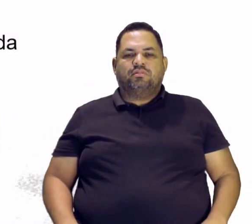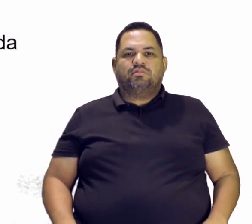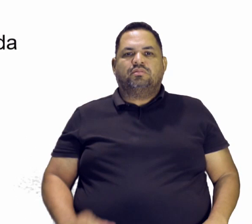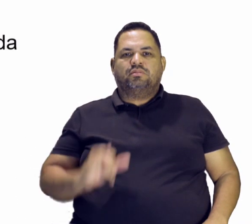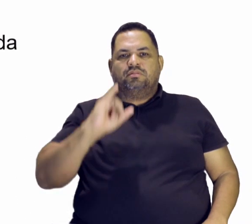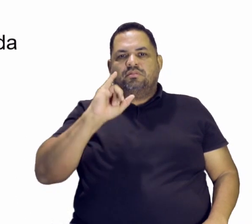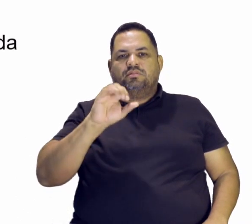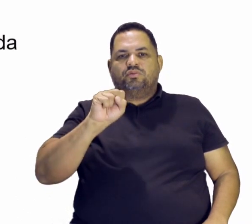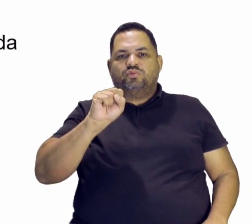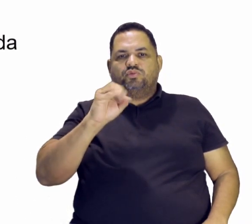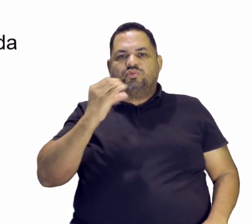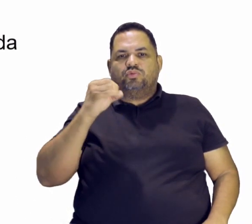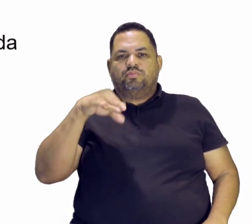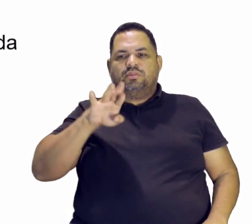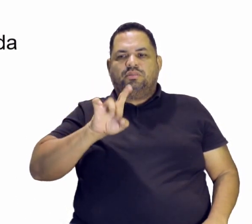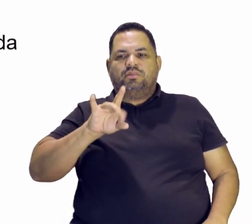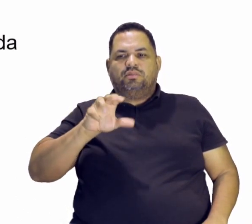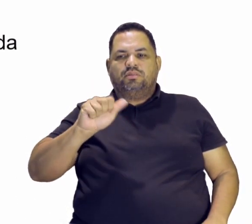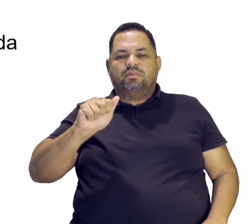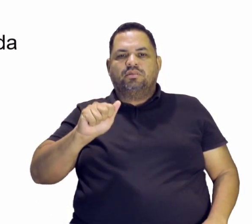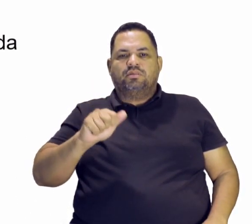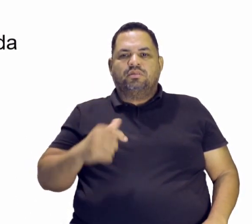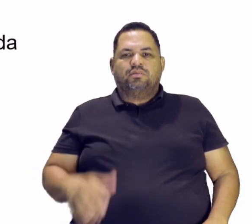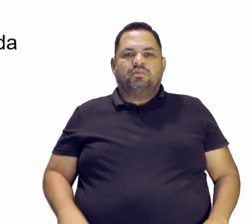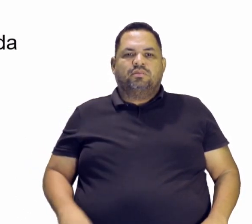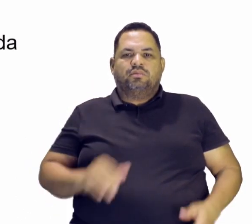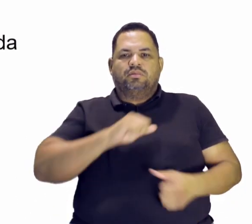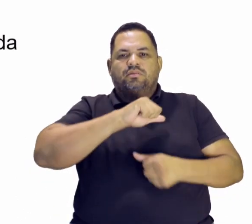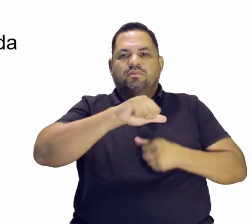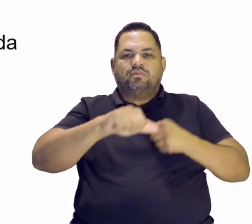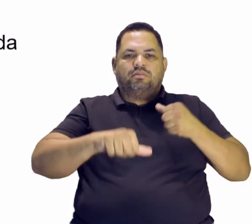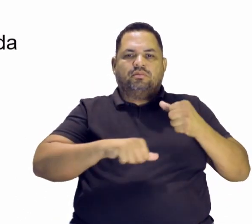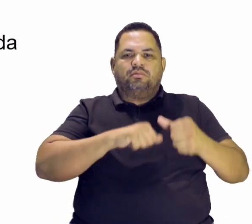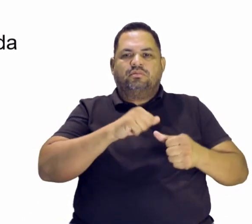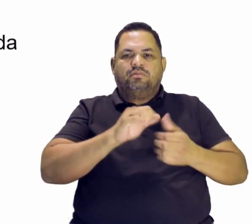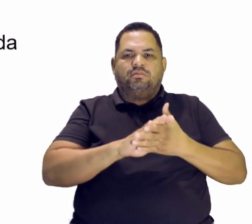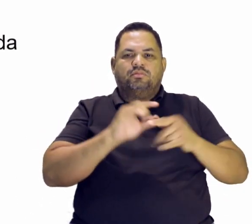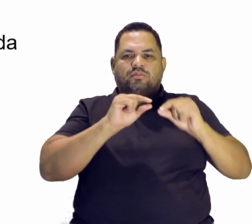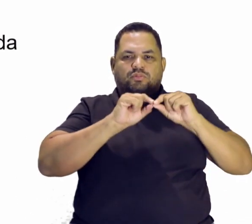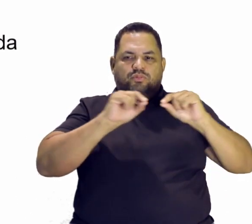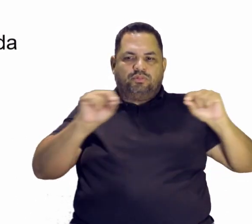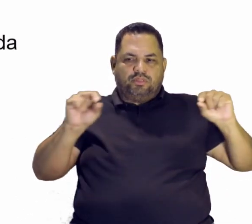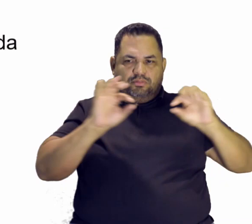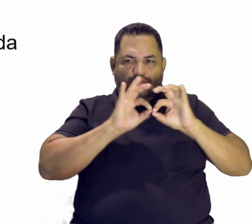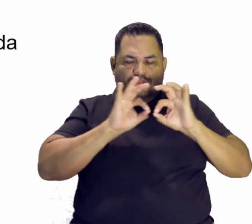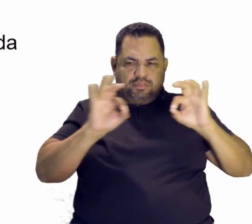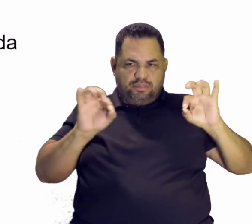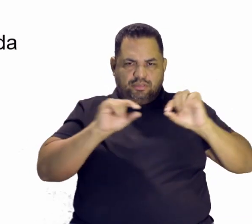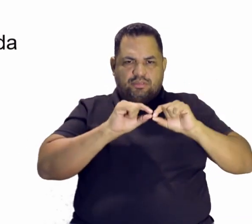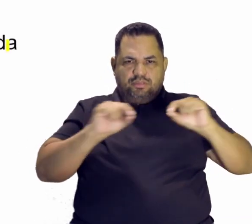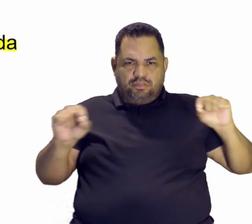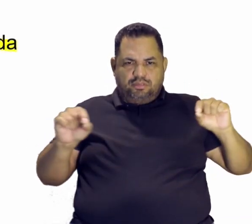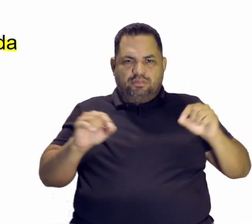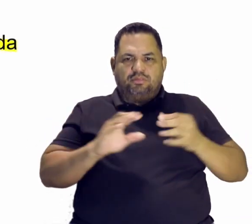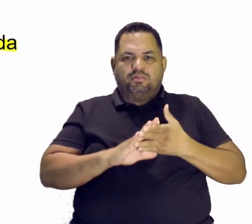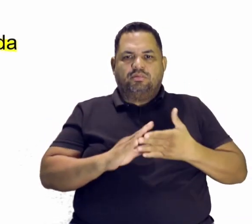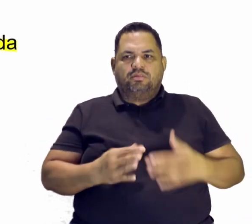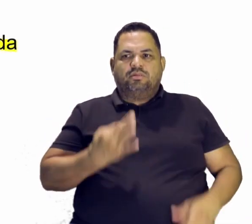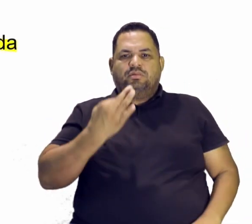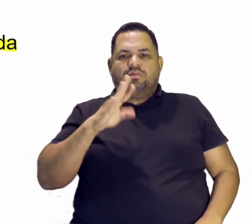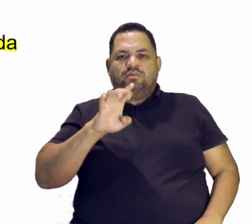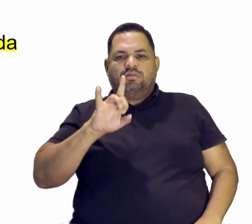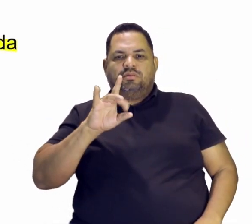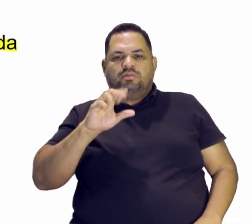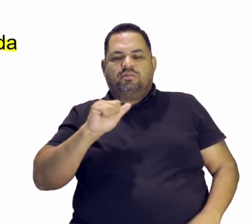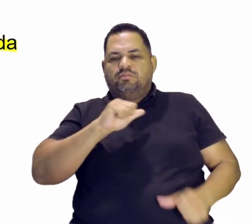gente tem uma tensão nesse músculo com mudança de comprimento e da fibra muscular. Na tensão, não